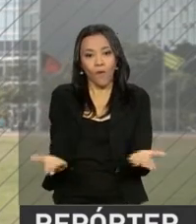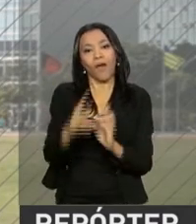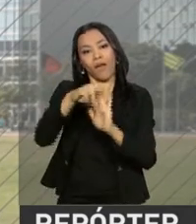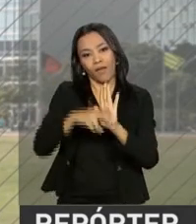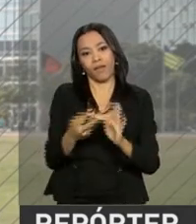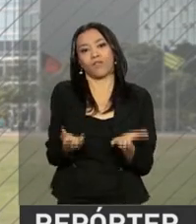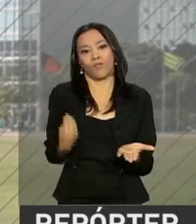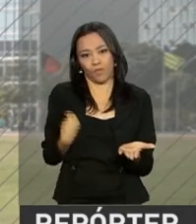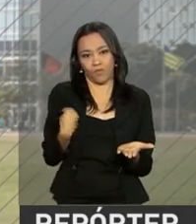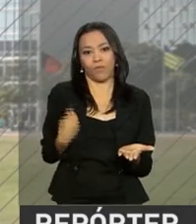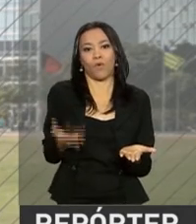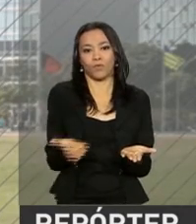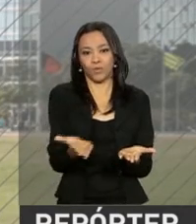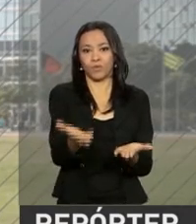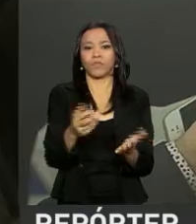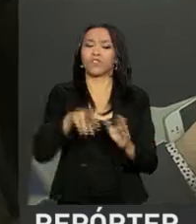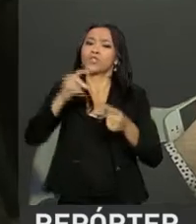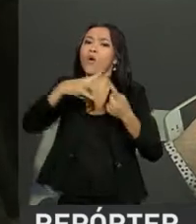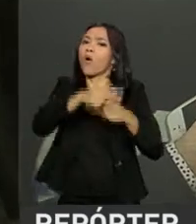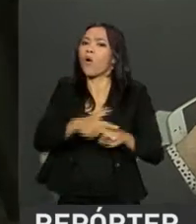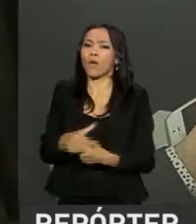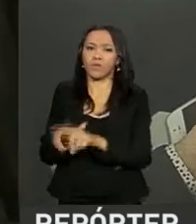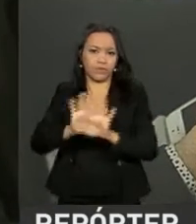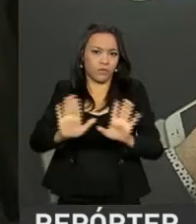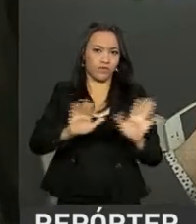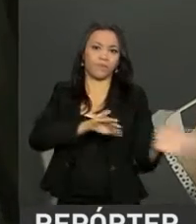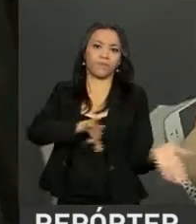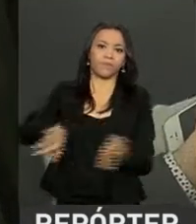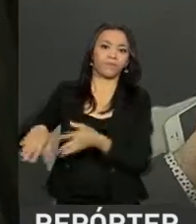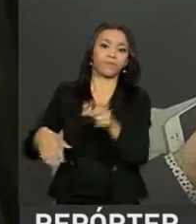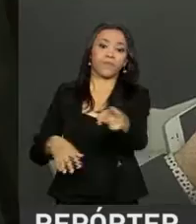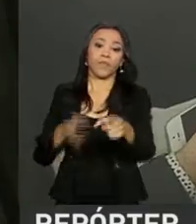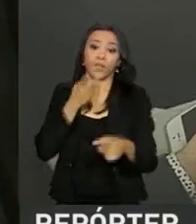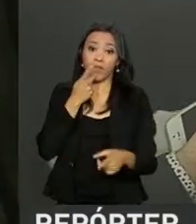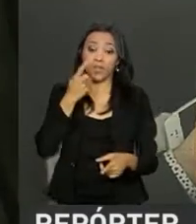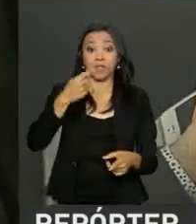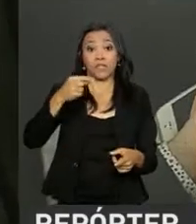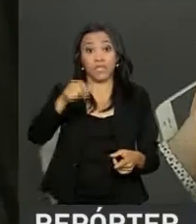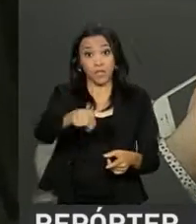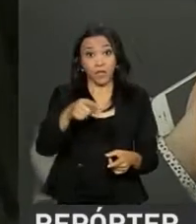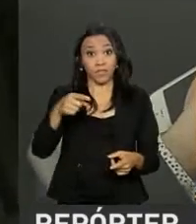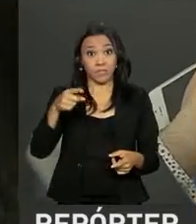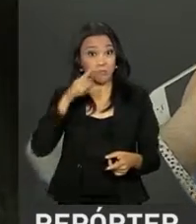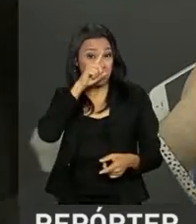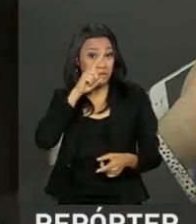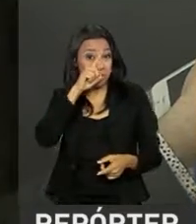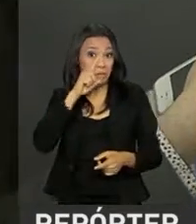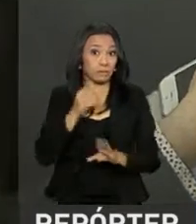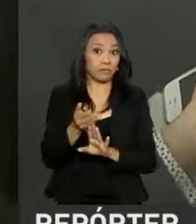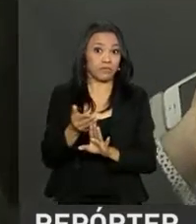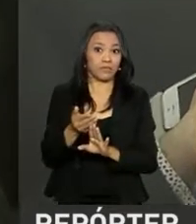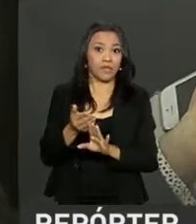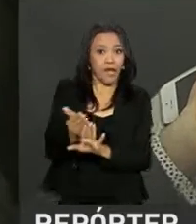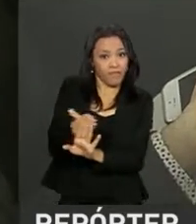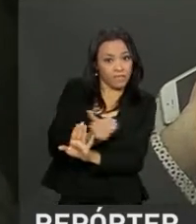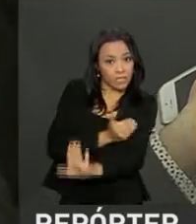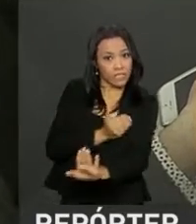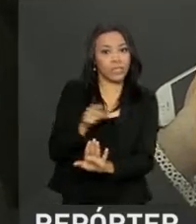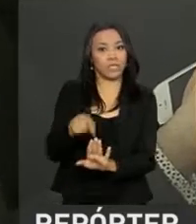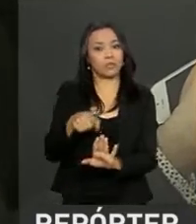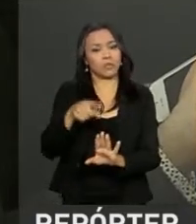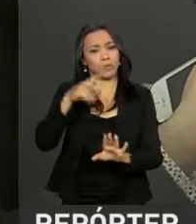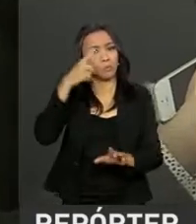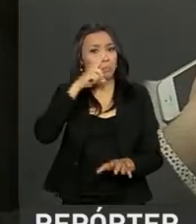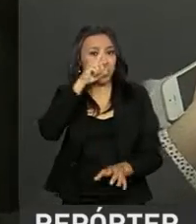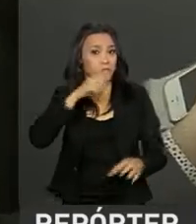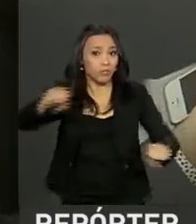pela variação da receita líquida. Com essa votação, nós nos afastamos do precipício, né? Estamos afastando o colapso